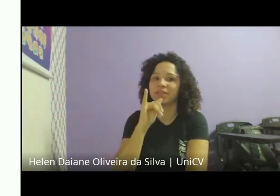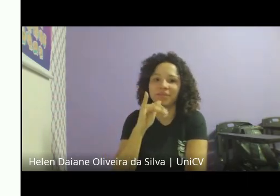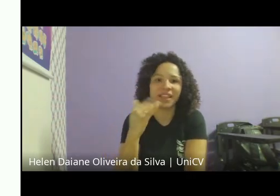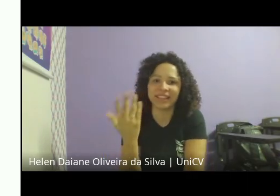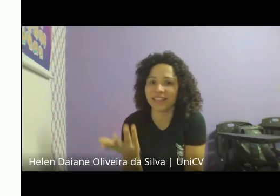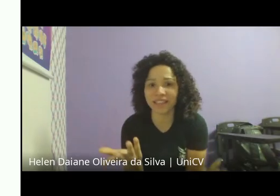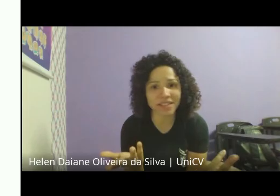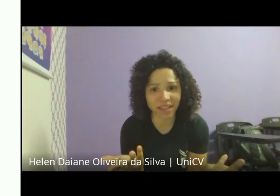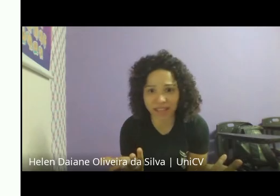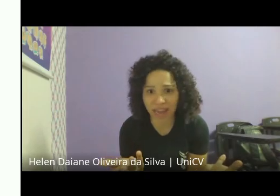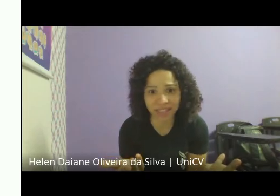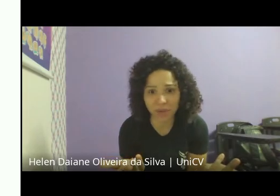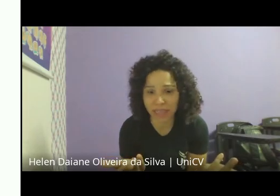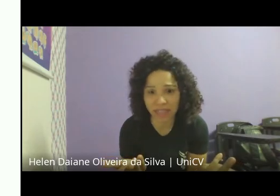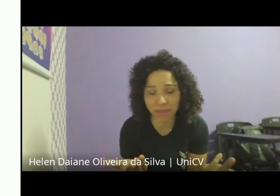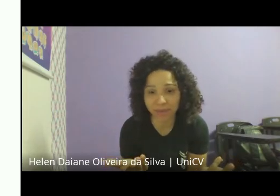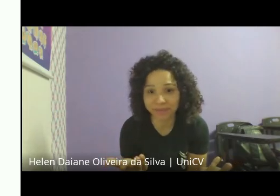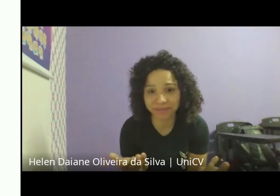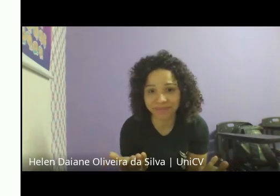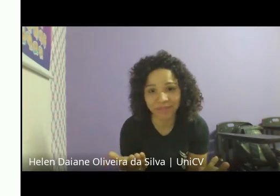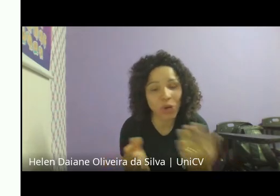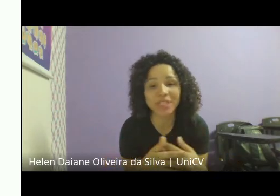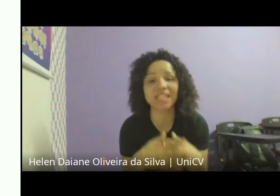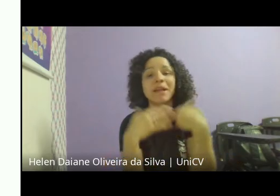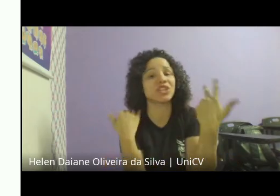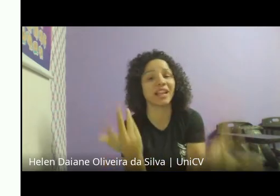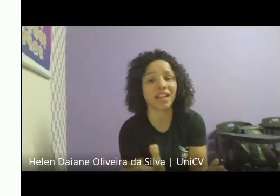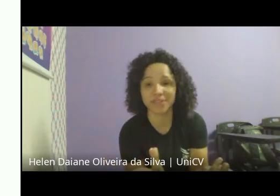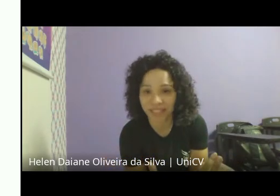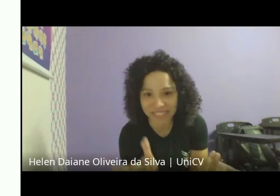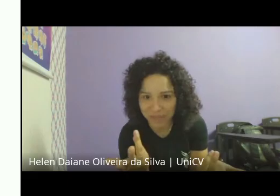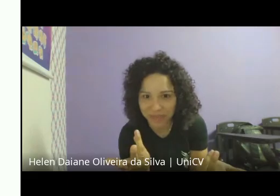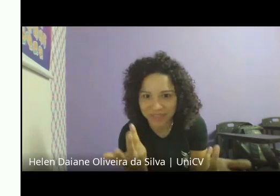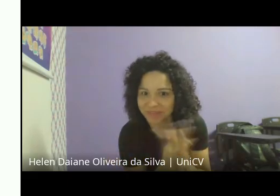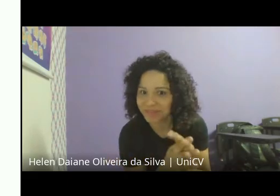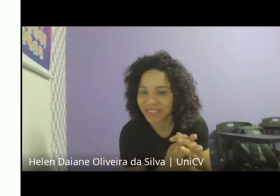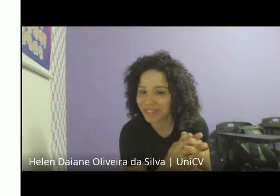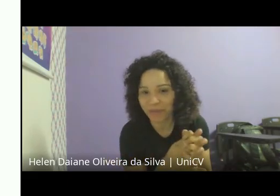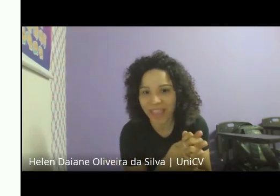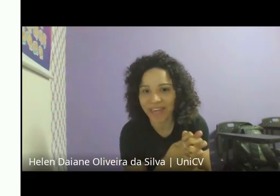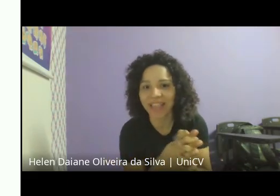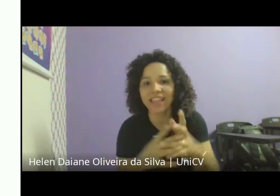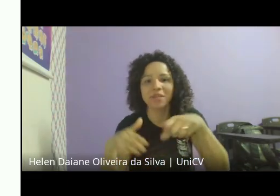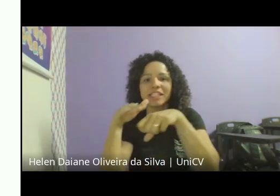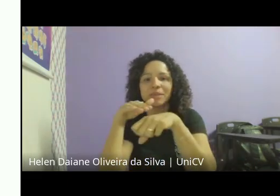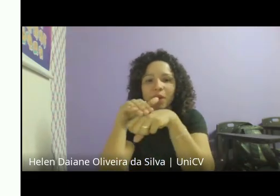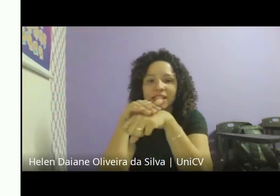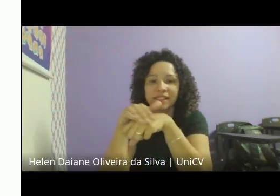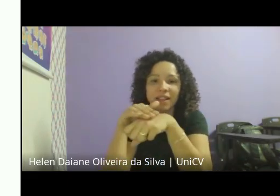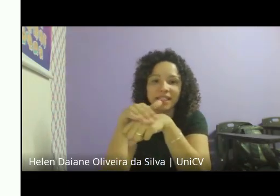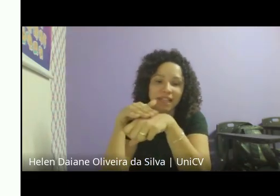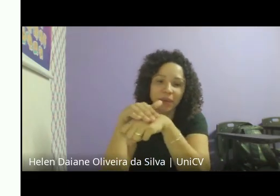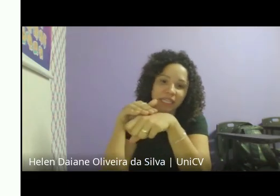O que isso aqui tem relação com exemplo? Como que vocês iam imaginar que eu estava falando exemplo? Não tem, né? Por exemplo,